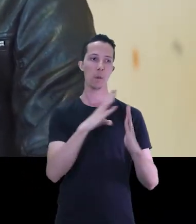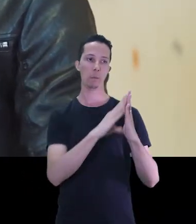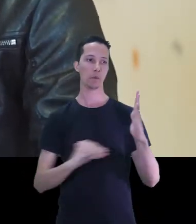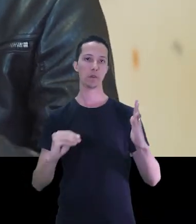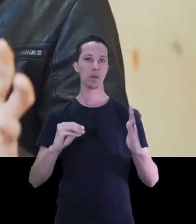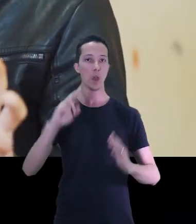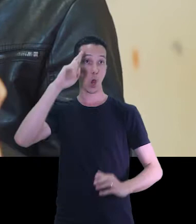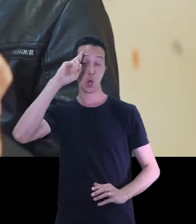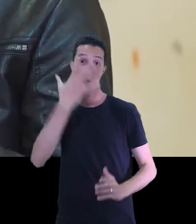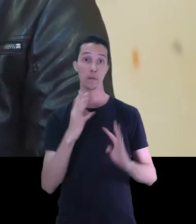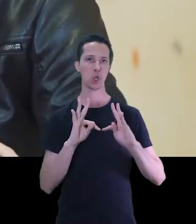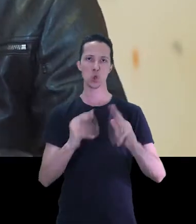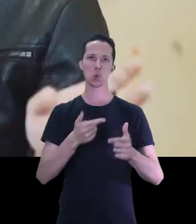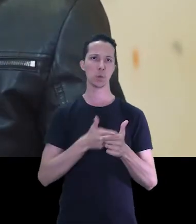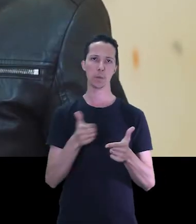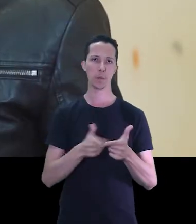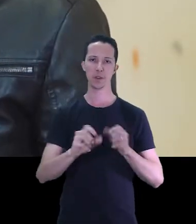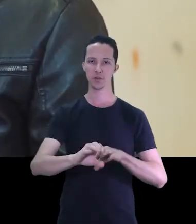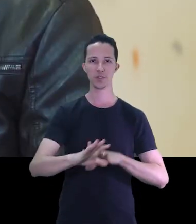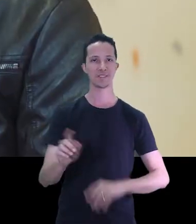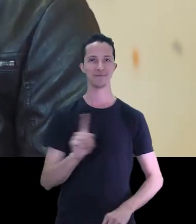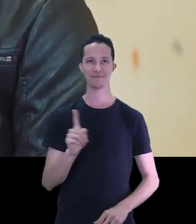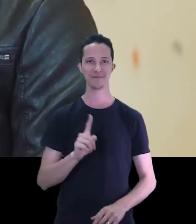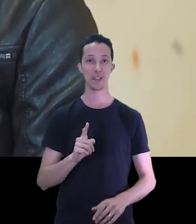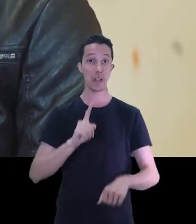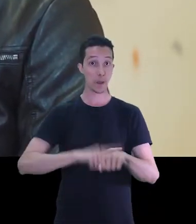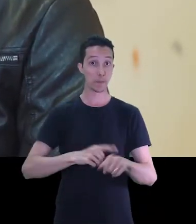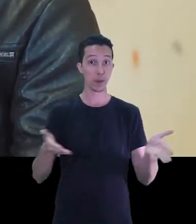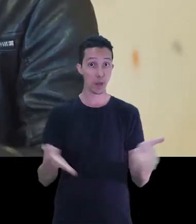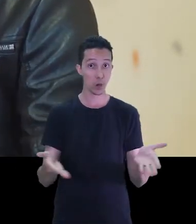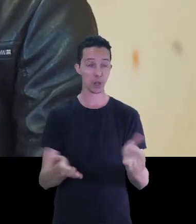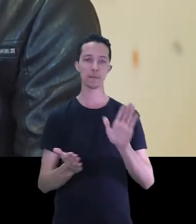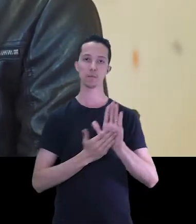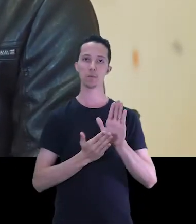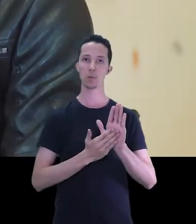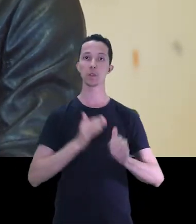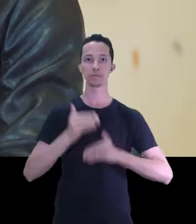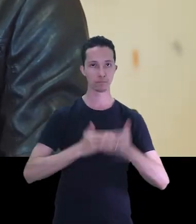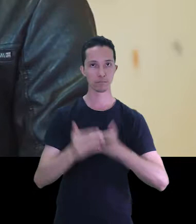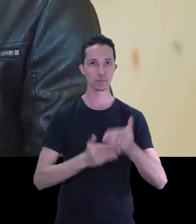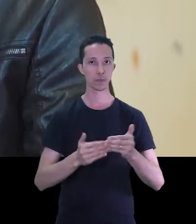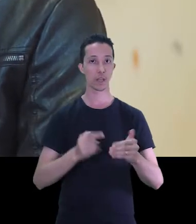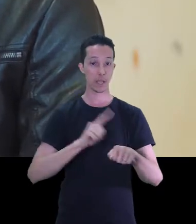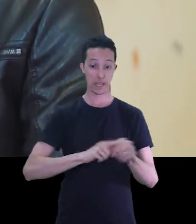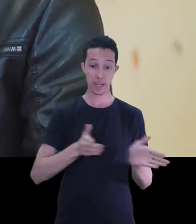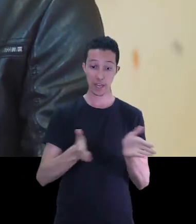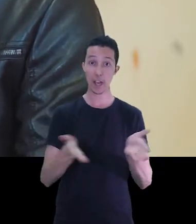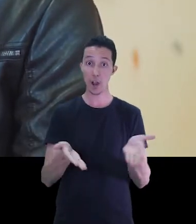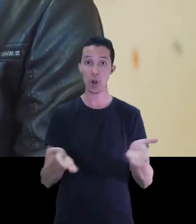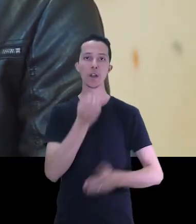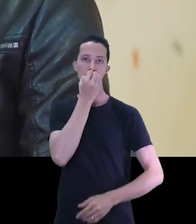não está falando em uma metodologia que veio para solucionar os problemas da educação, não é isso. Mas nesse momento especificamente a gente está falando de uma proposta que